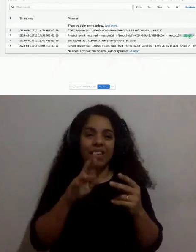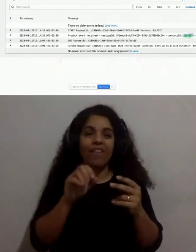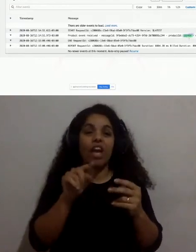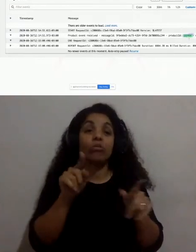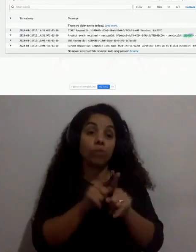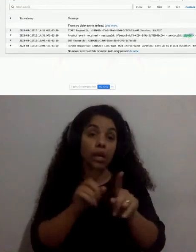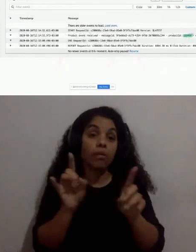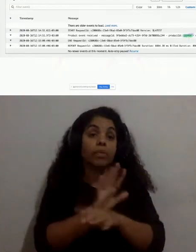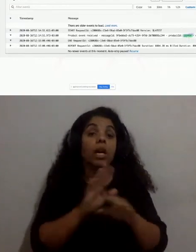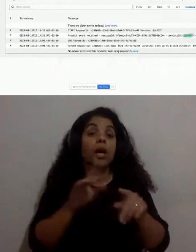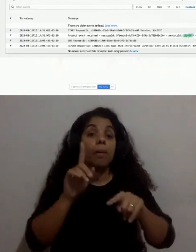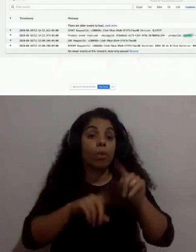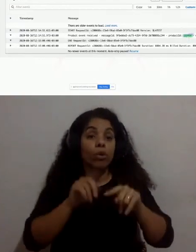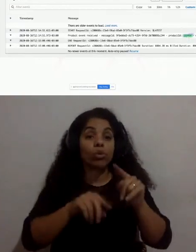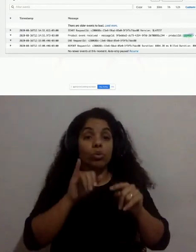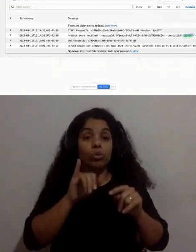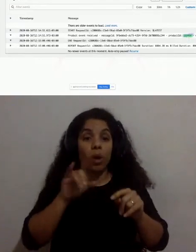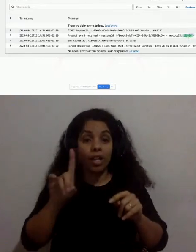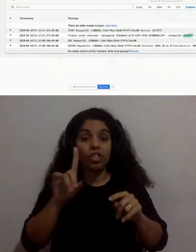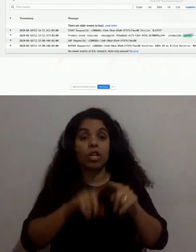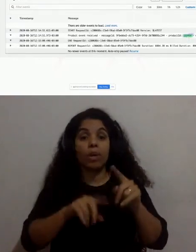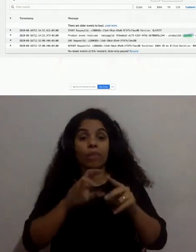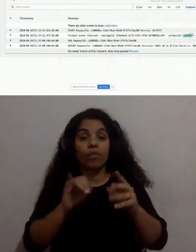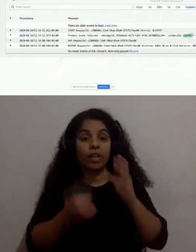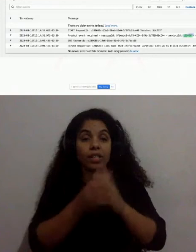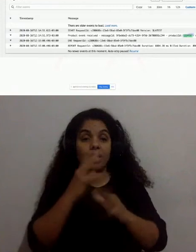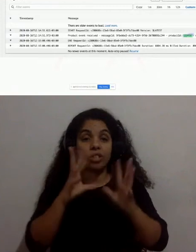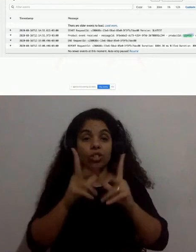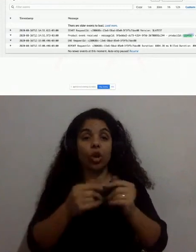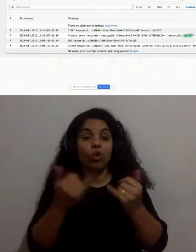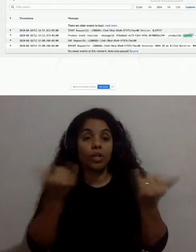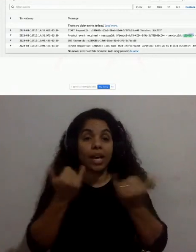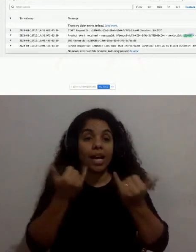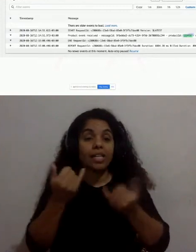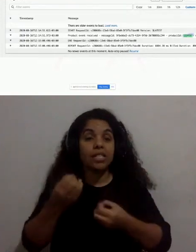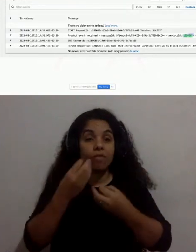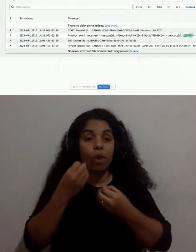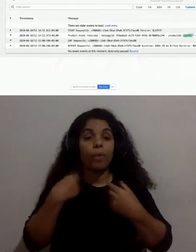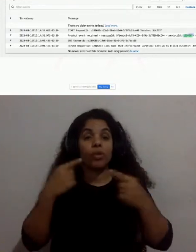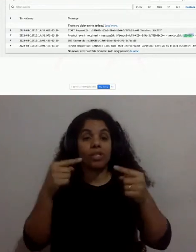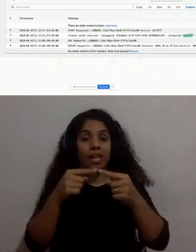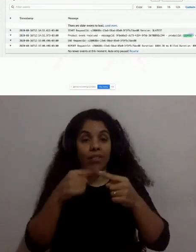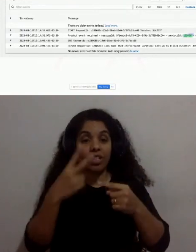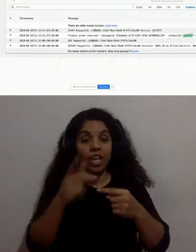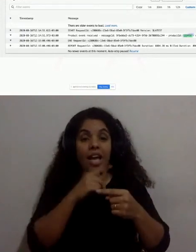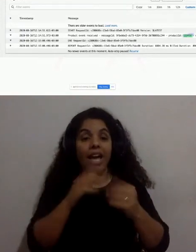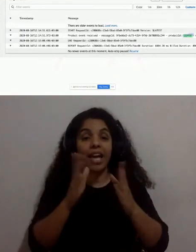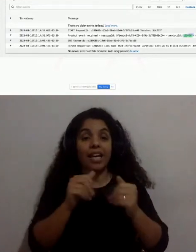o produto ID, o evento criado e todas as informações referentes a essa